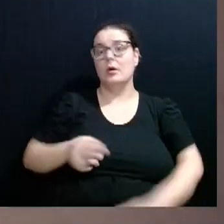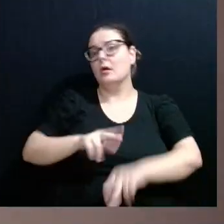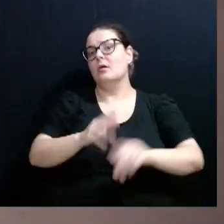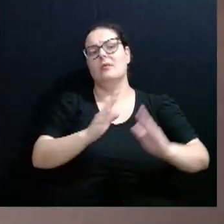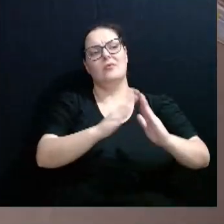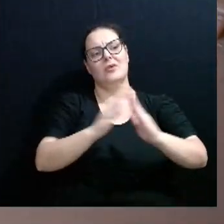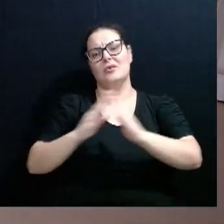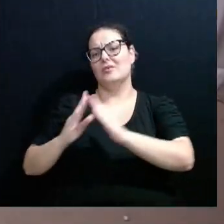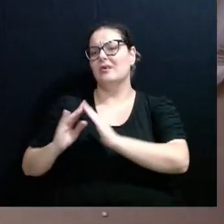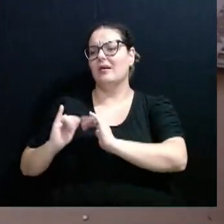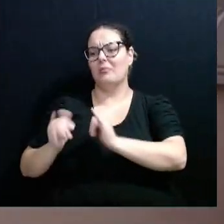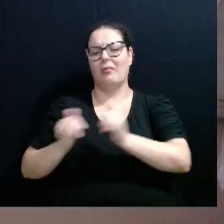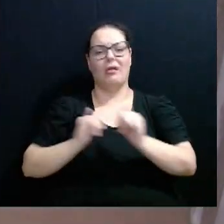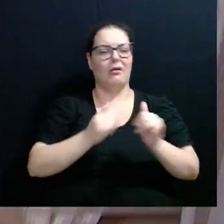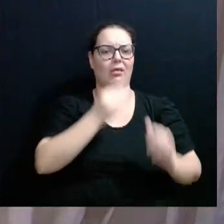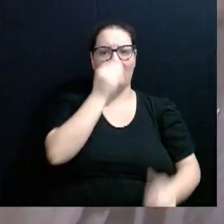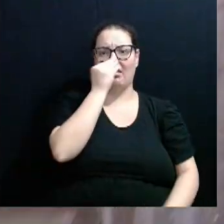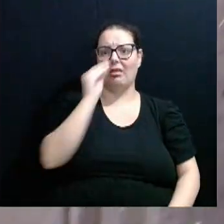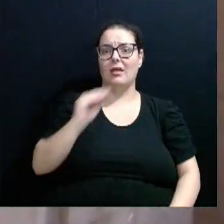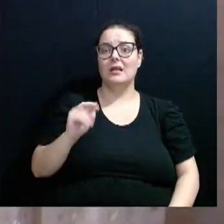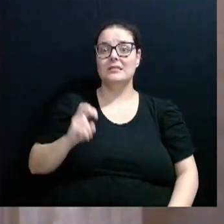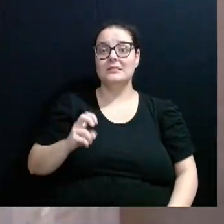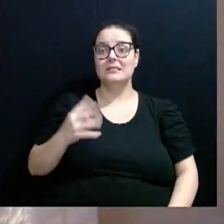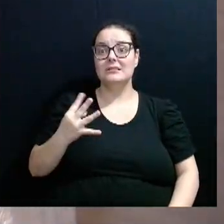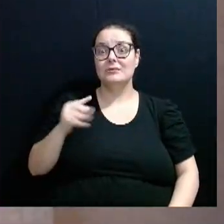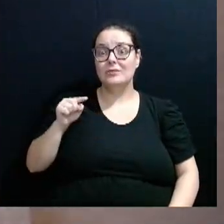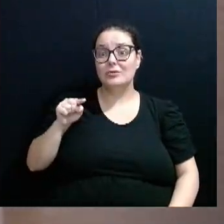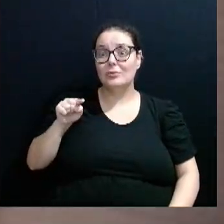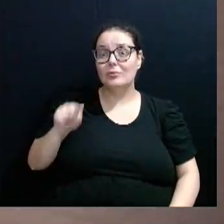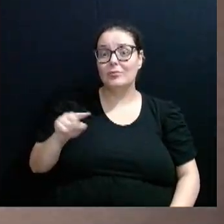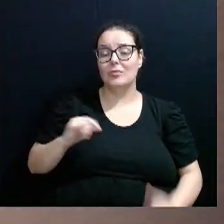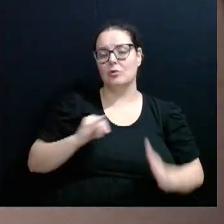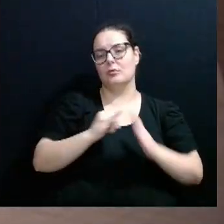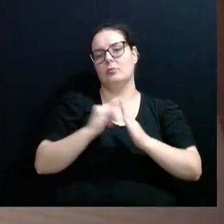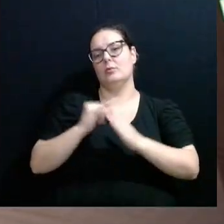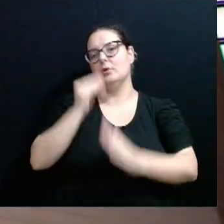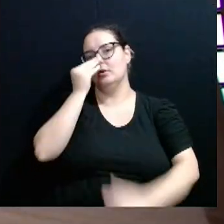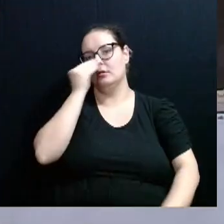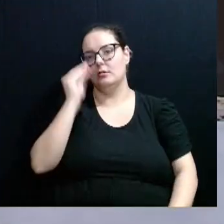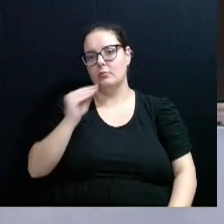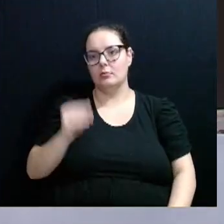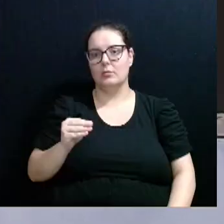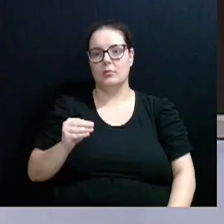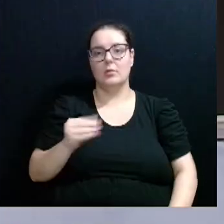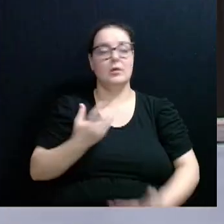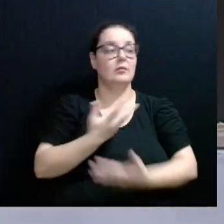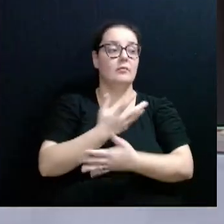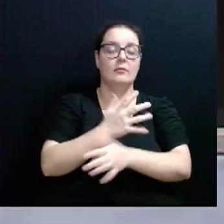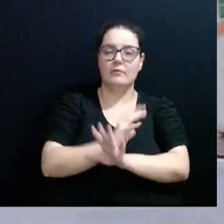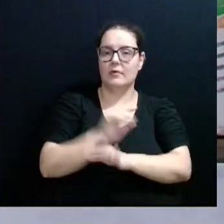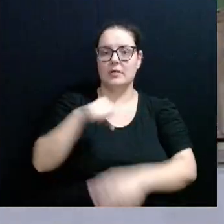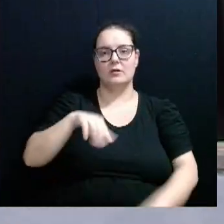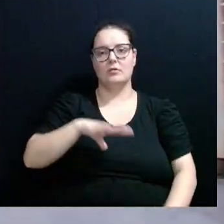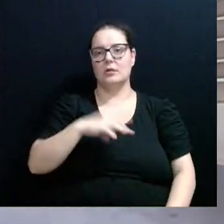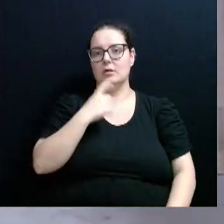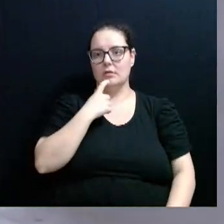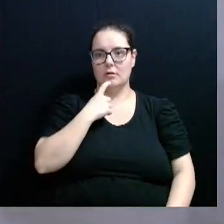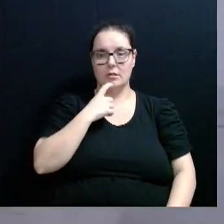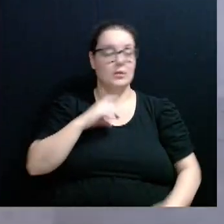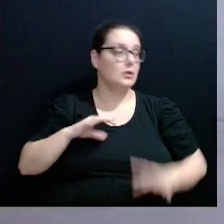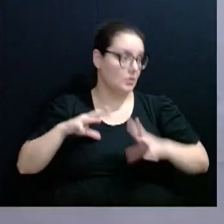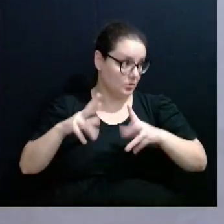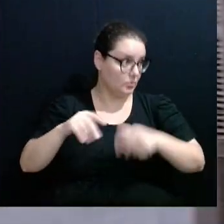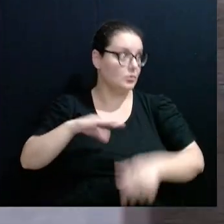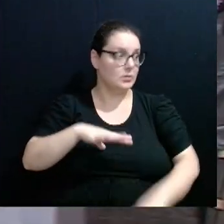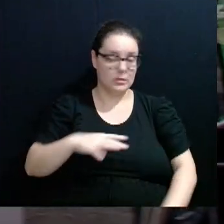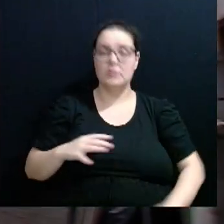São 54 mil imóveis abandonados e desocupados em Campinas. Na cidade toda? Na cidade toda. Tá. Sendo